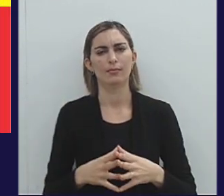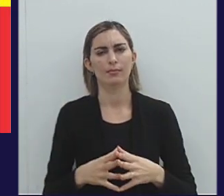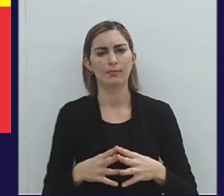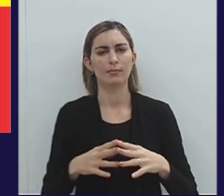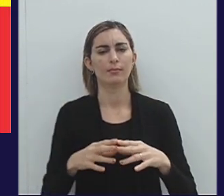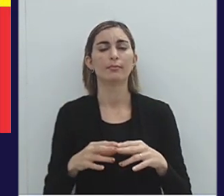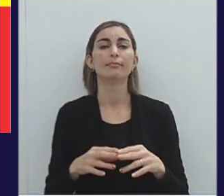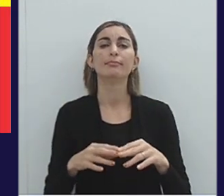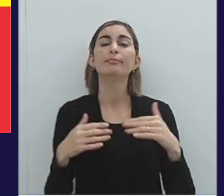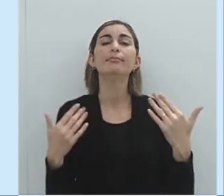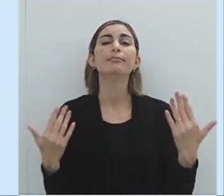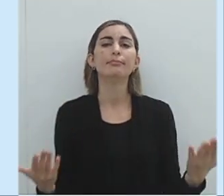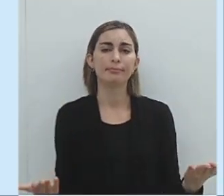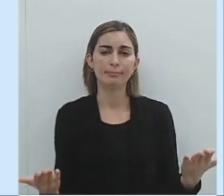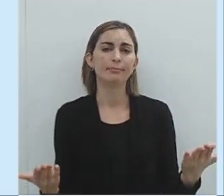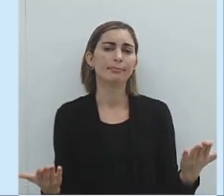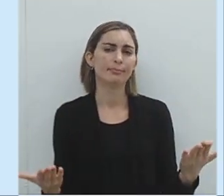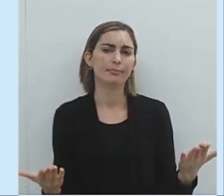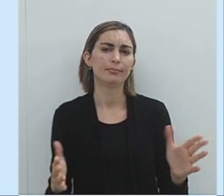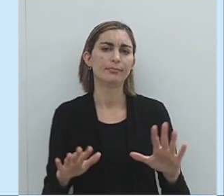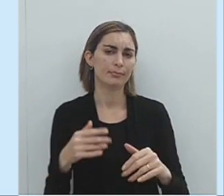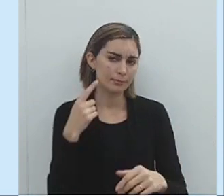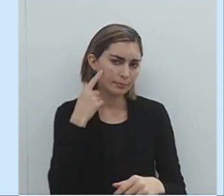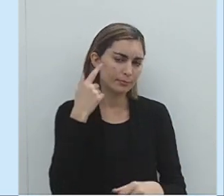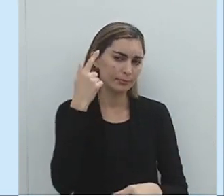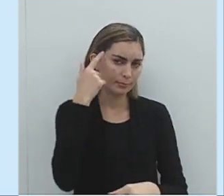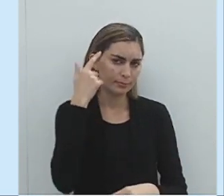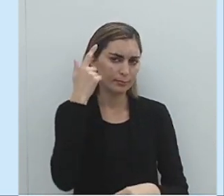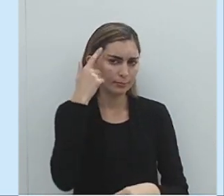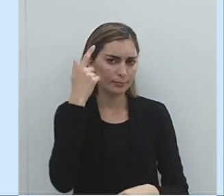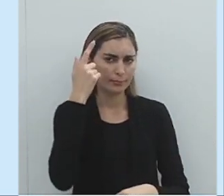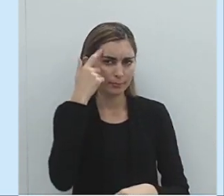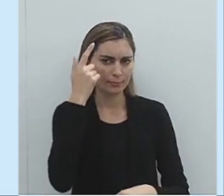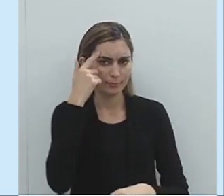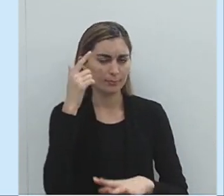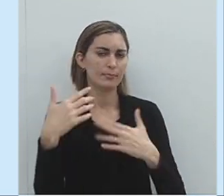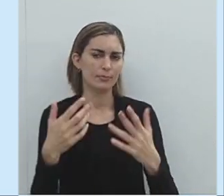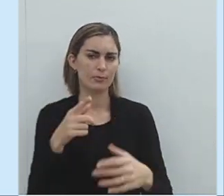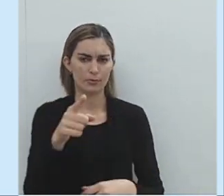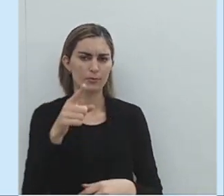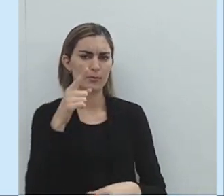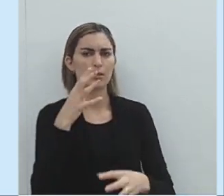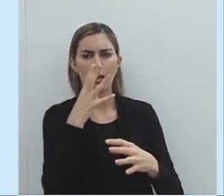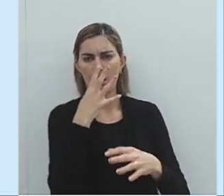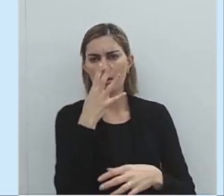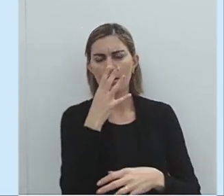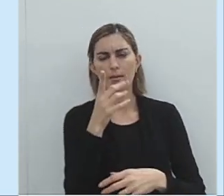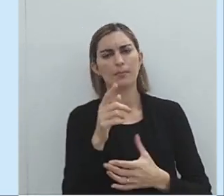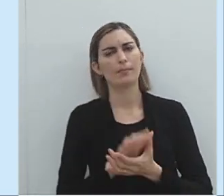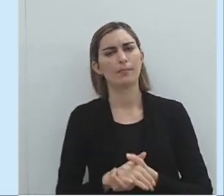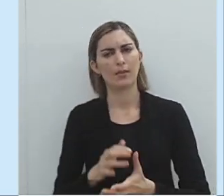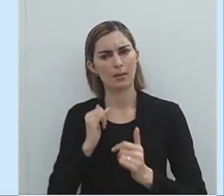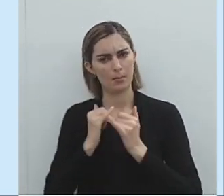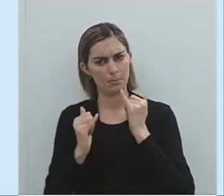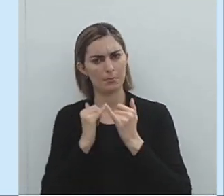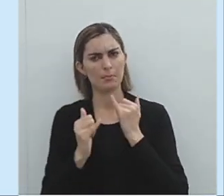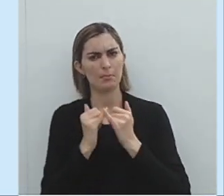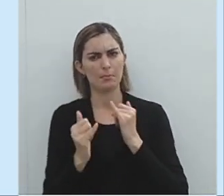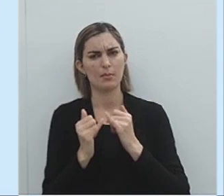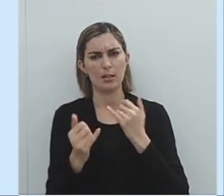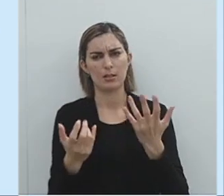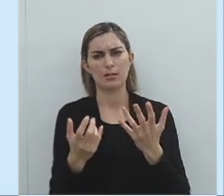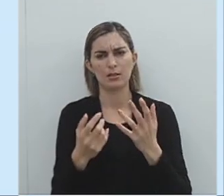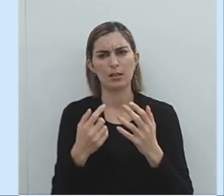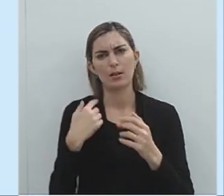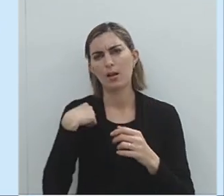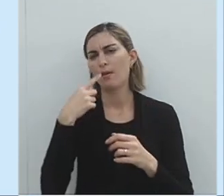vizinhanças. E aí, galerinha, bora pensar. Se você observar bem, parece toda quando